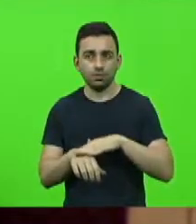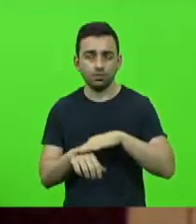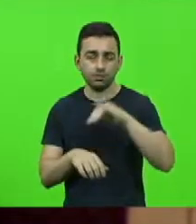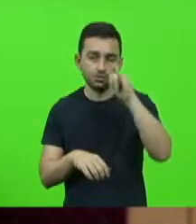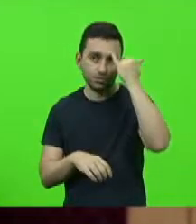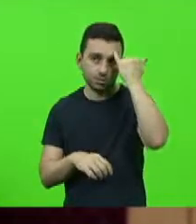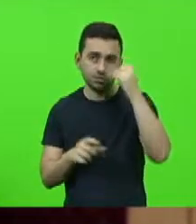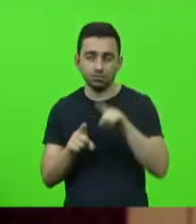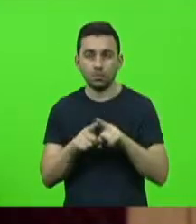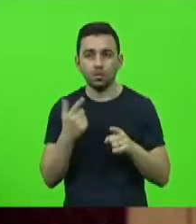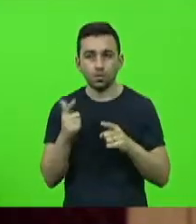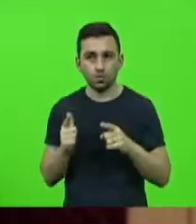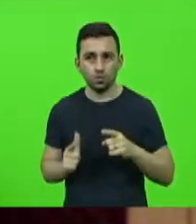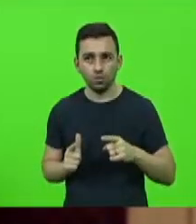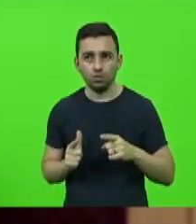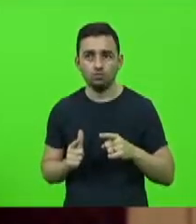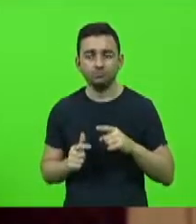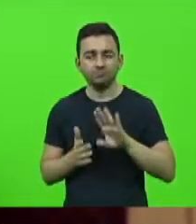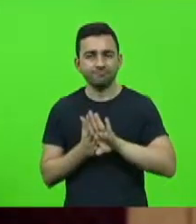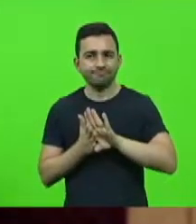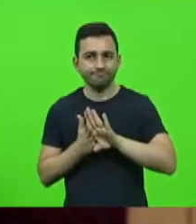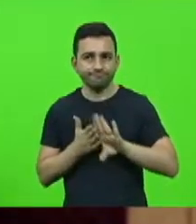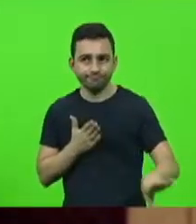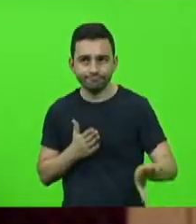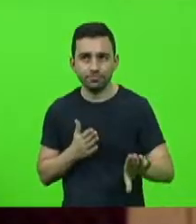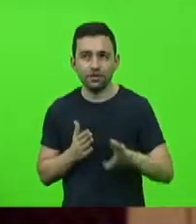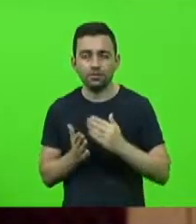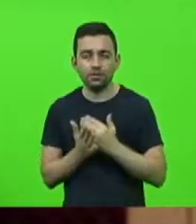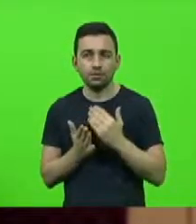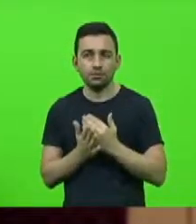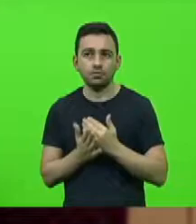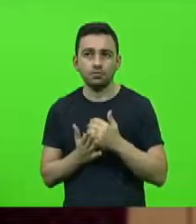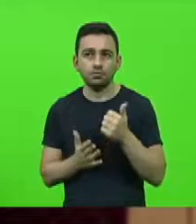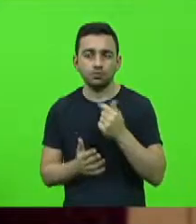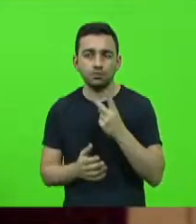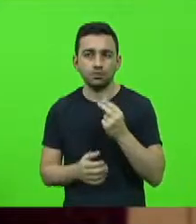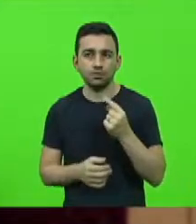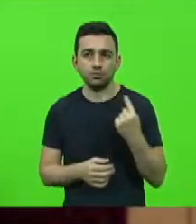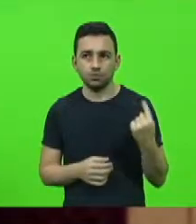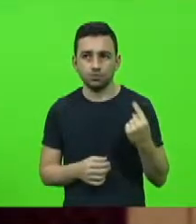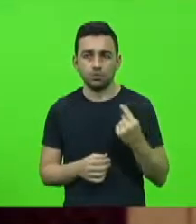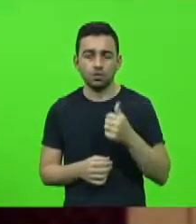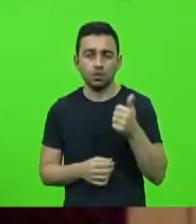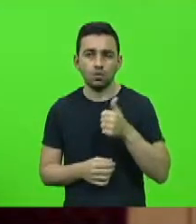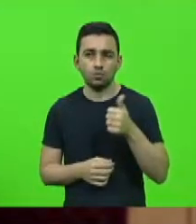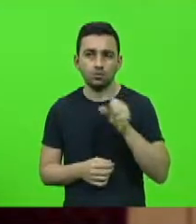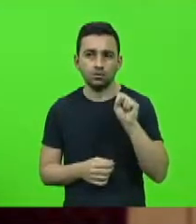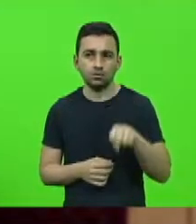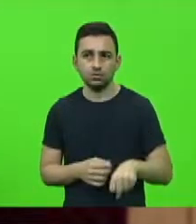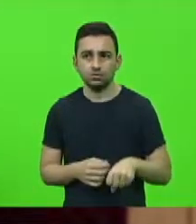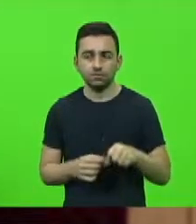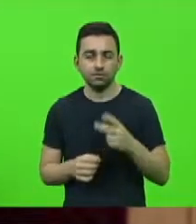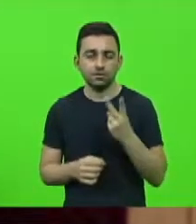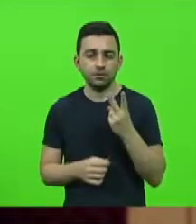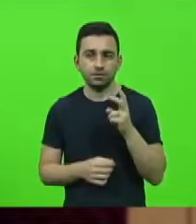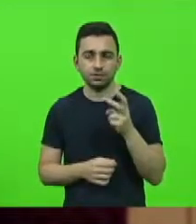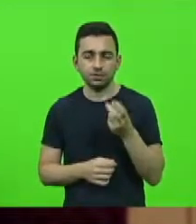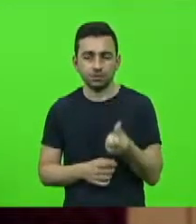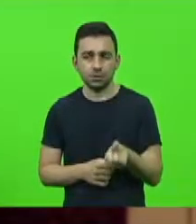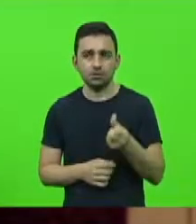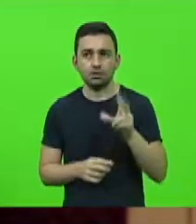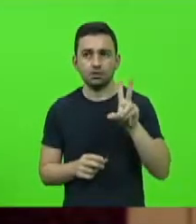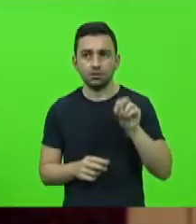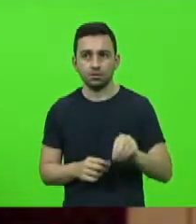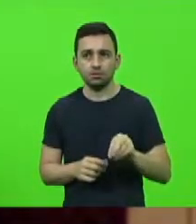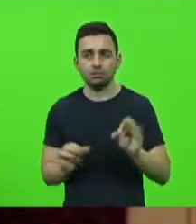e rejeitado o recurso número 01/2021, com 11 votos sim, 26 votos não e nenhuma abstenção. Dando